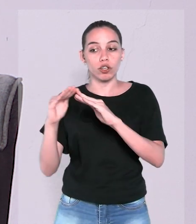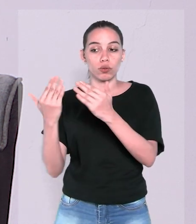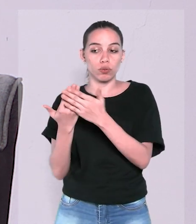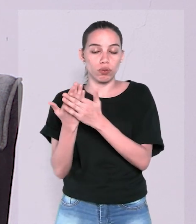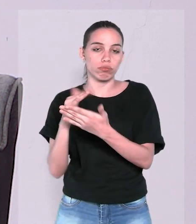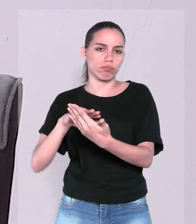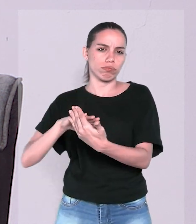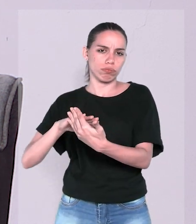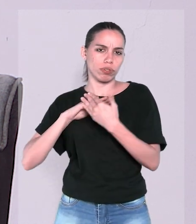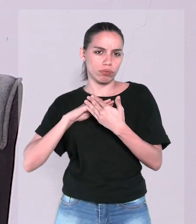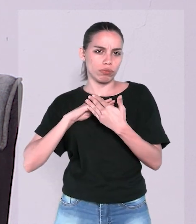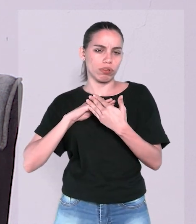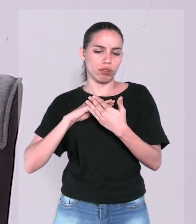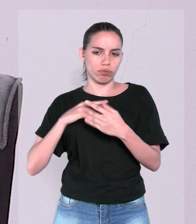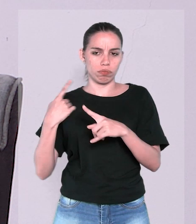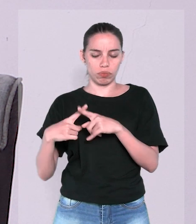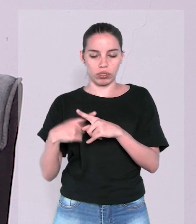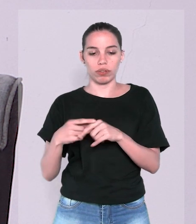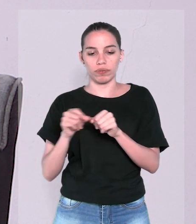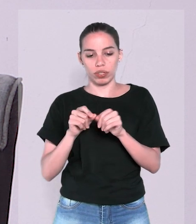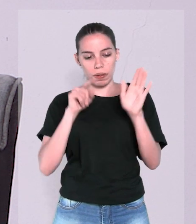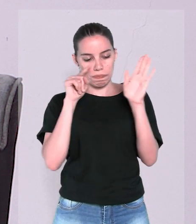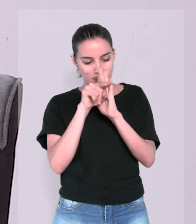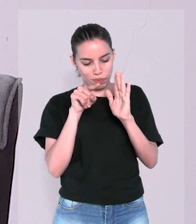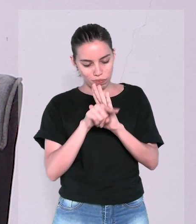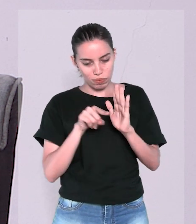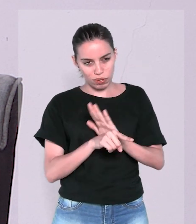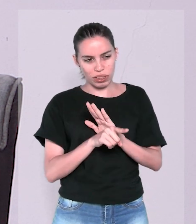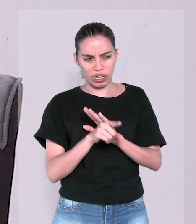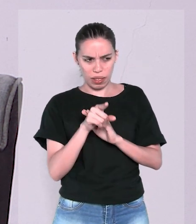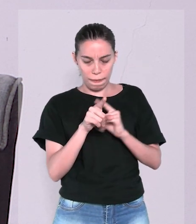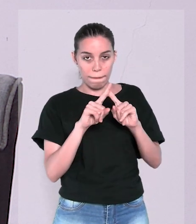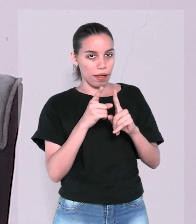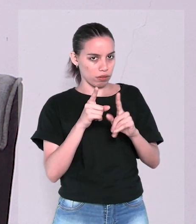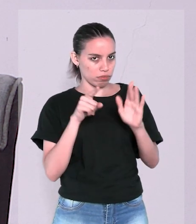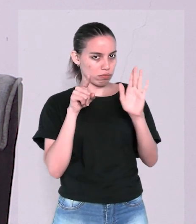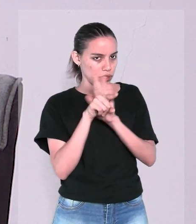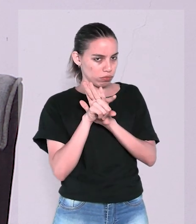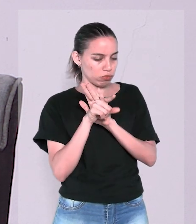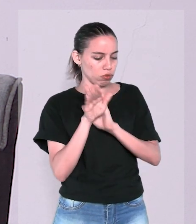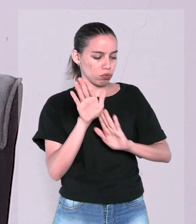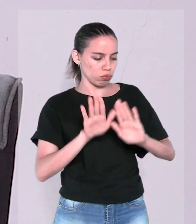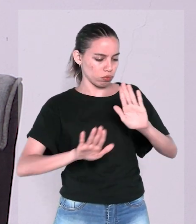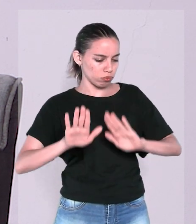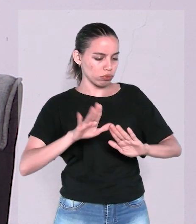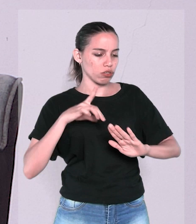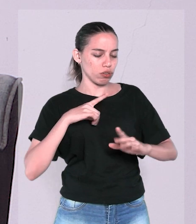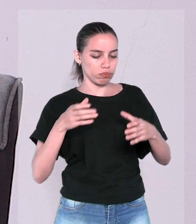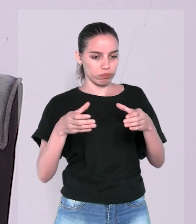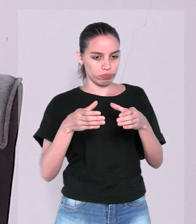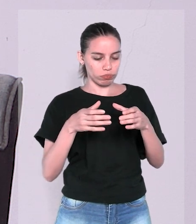pública, e eu queria que meus colegas da educação básica, minhas colegas da educação básica, me ajudassem a aplicar esse questionário. Eu